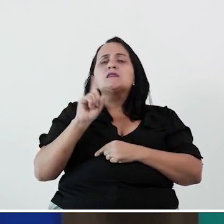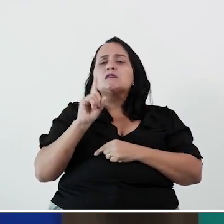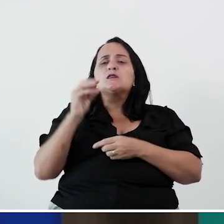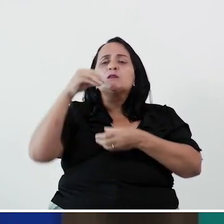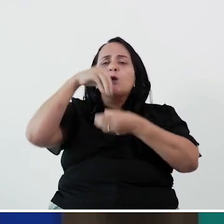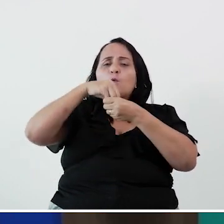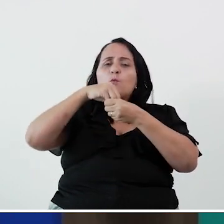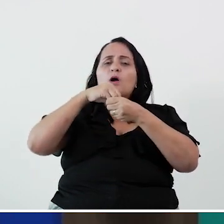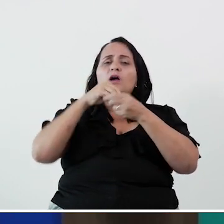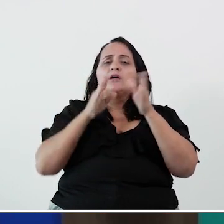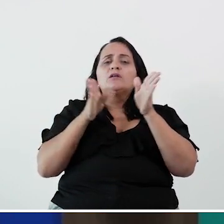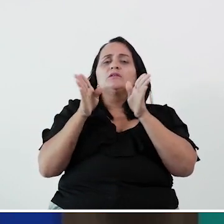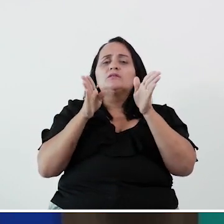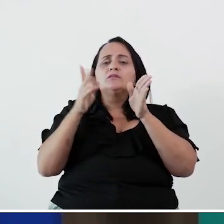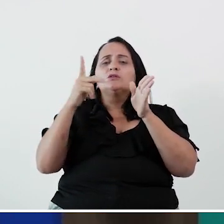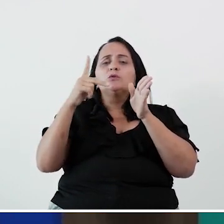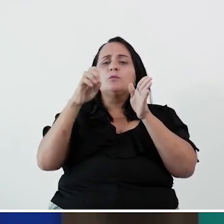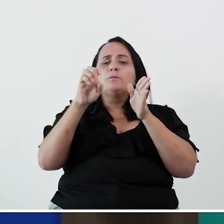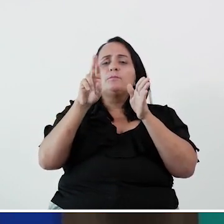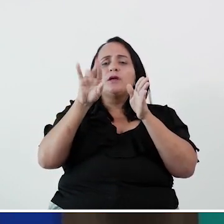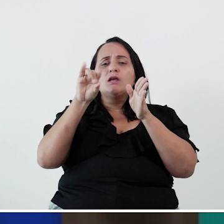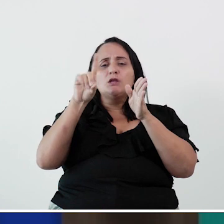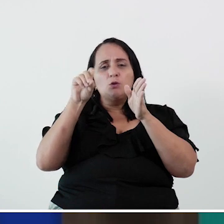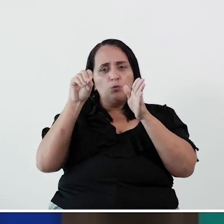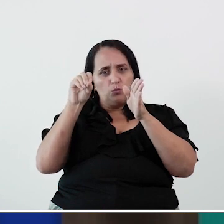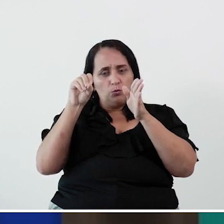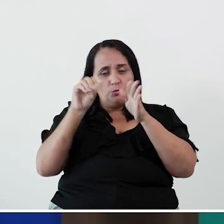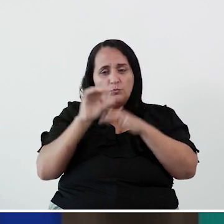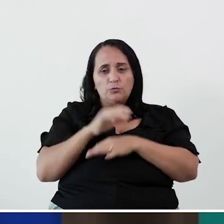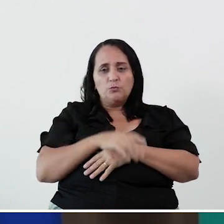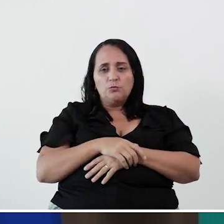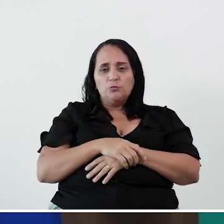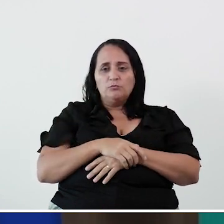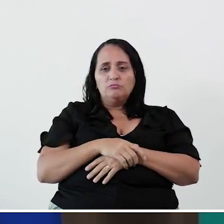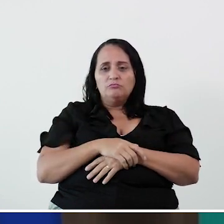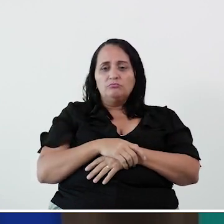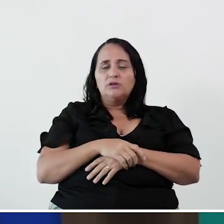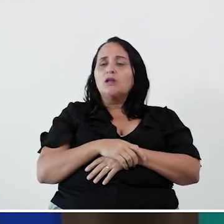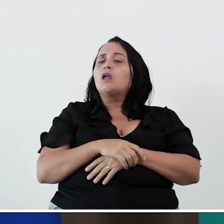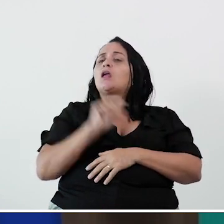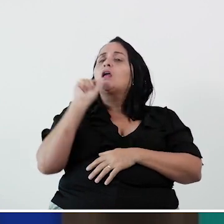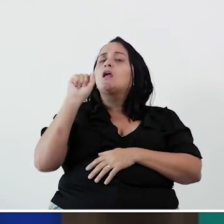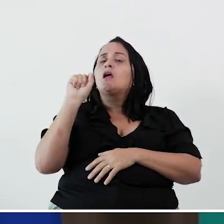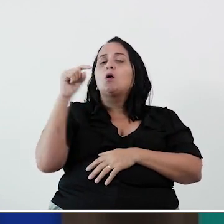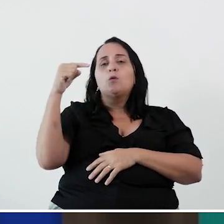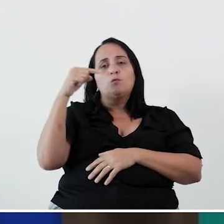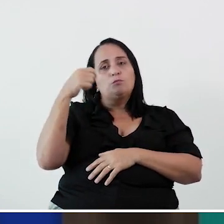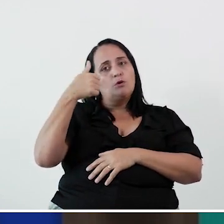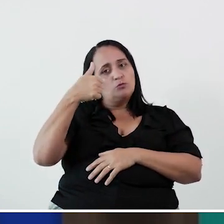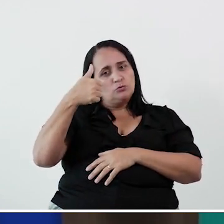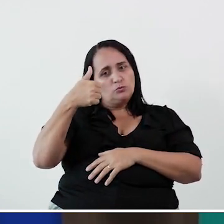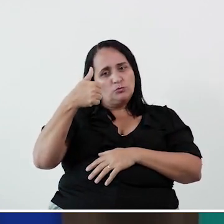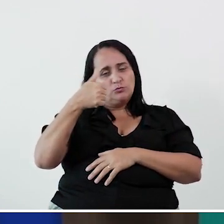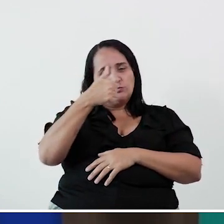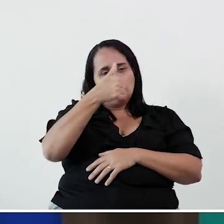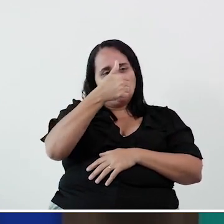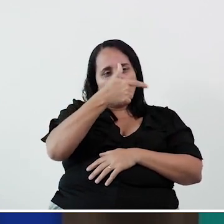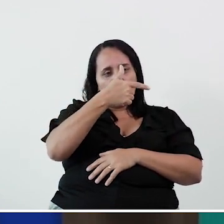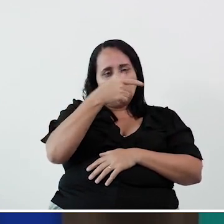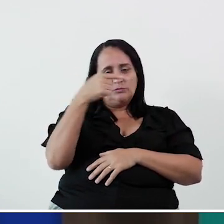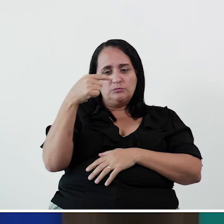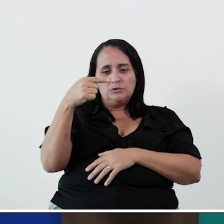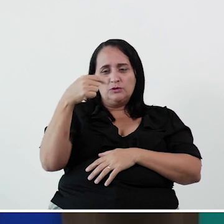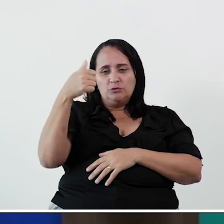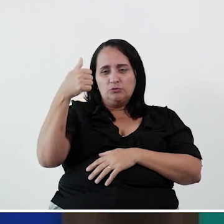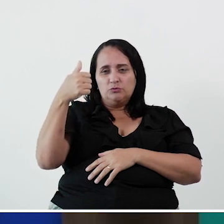quem não é do período aqui é o número 1. Então, venha comigo. 12 menos